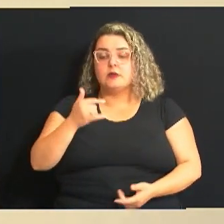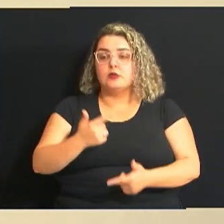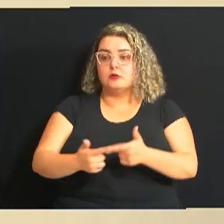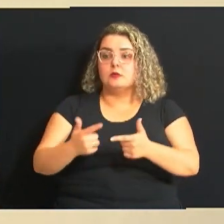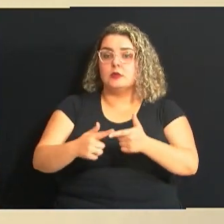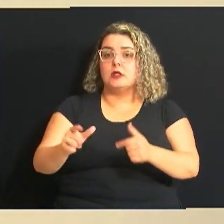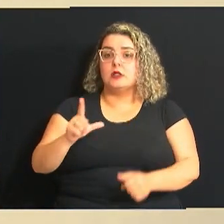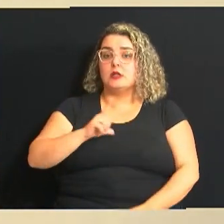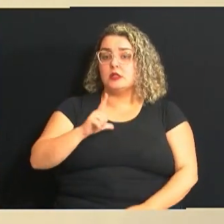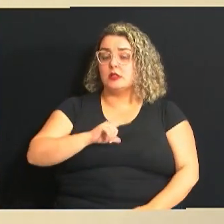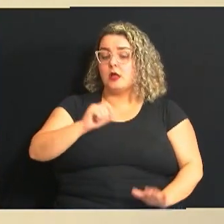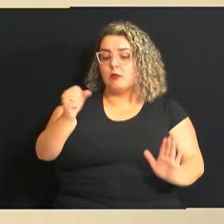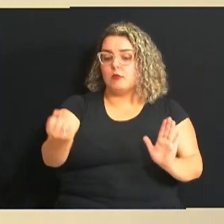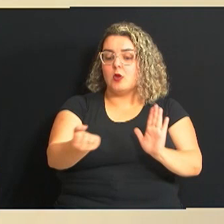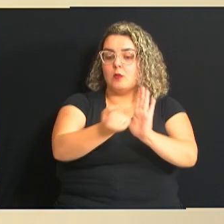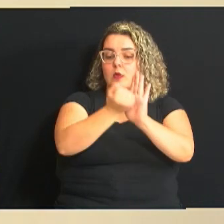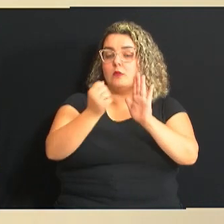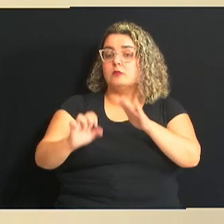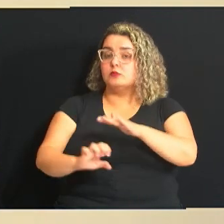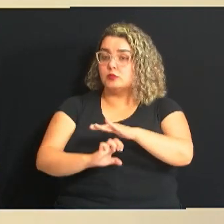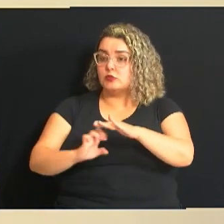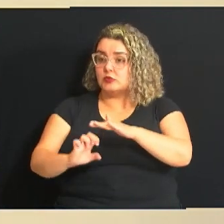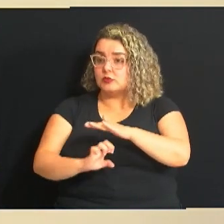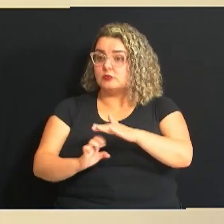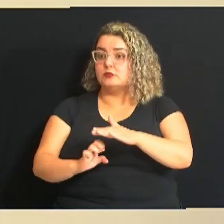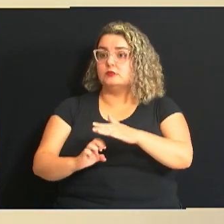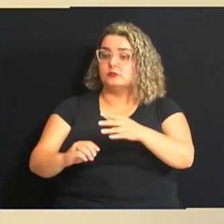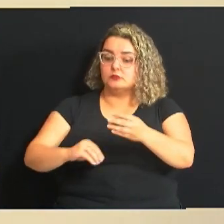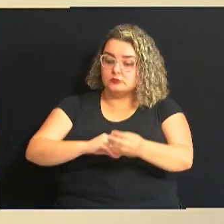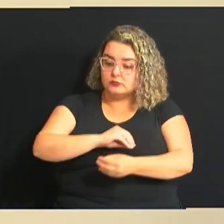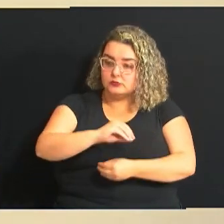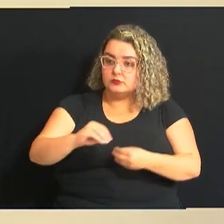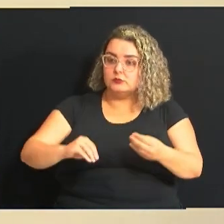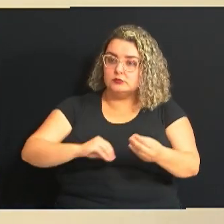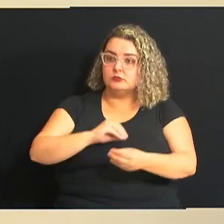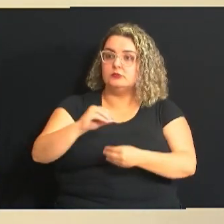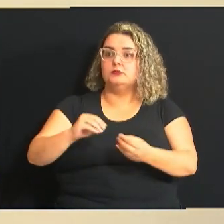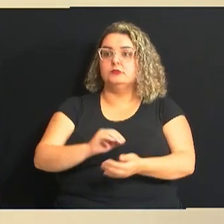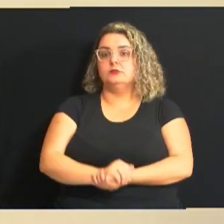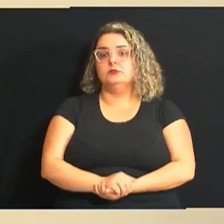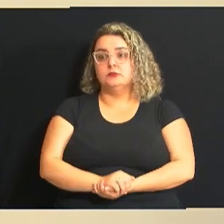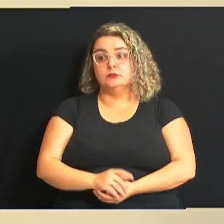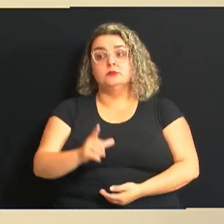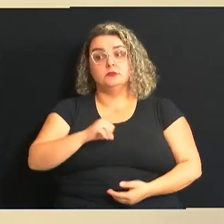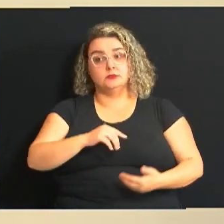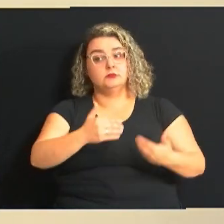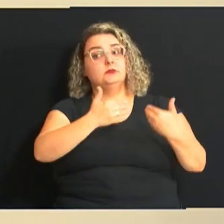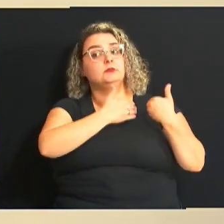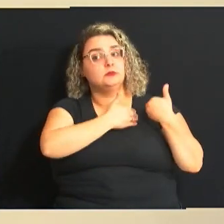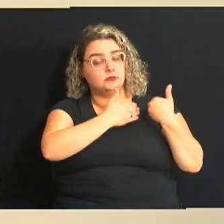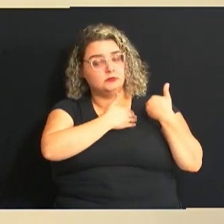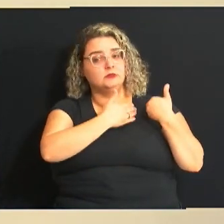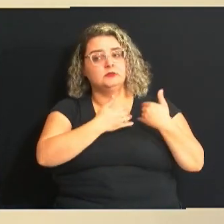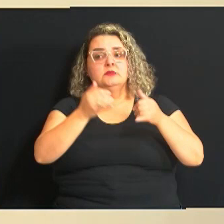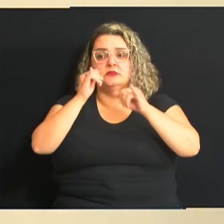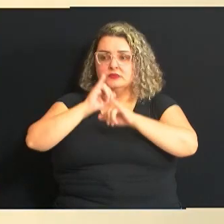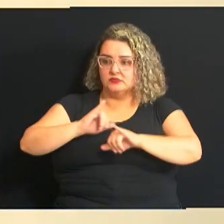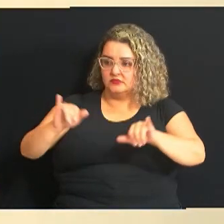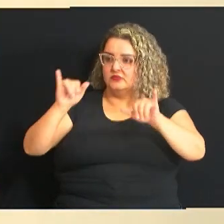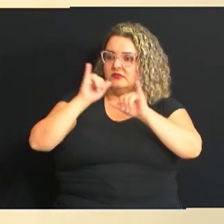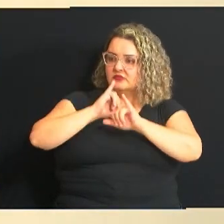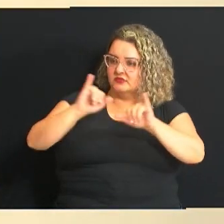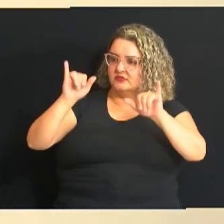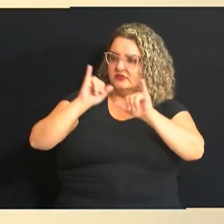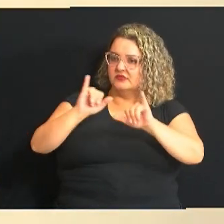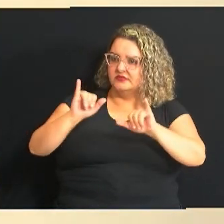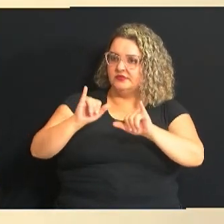para a empresa que tem esse envolvimento e tem a responsabilidade de estar divulgando, de trazer